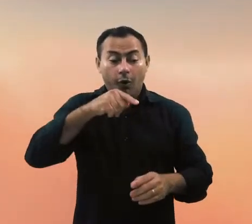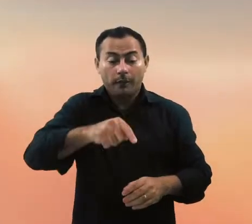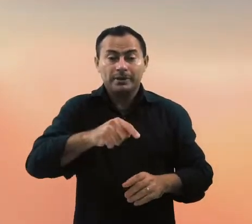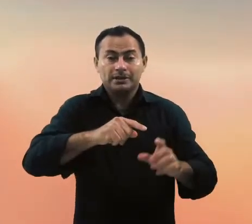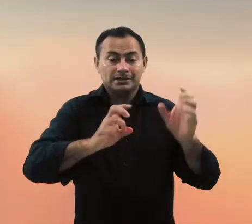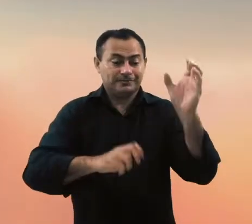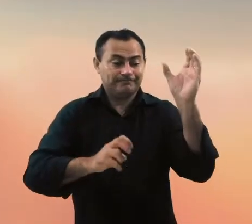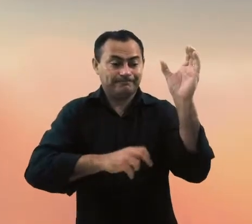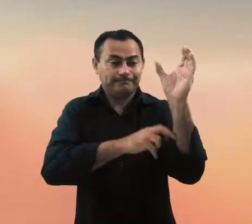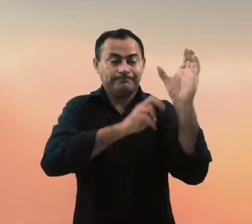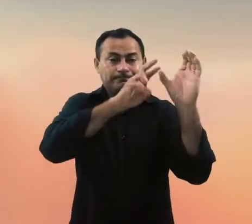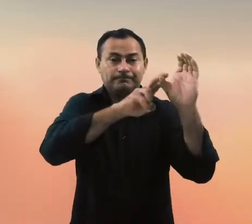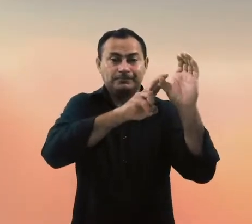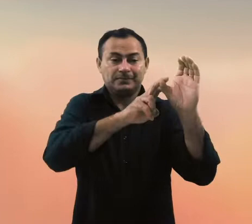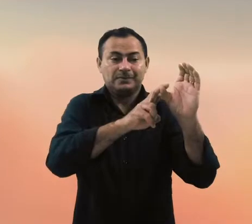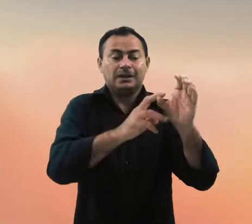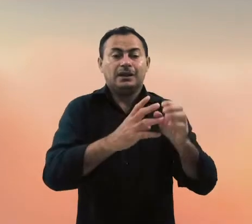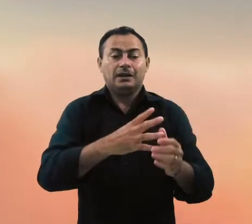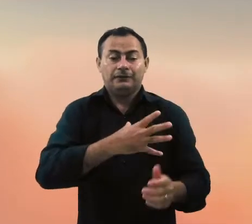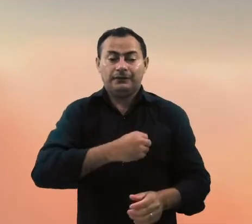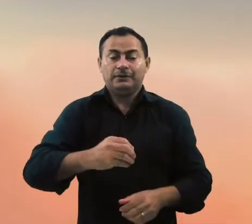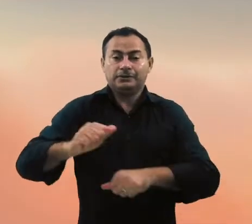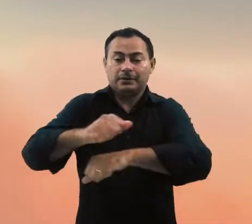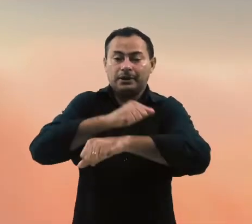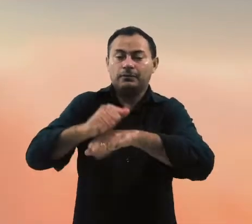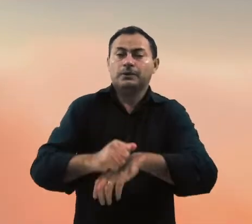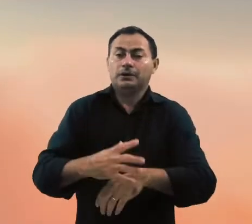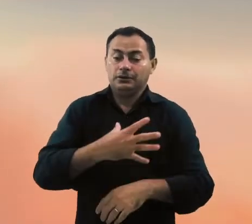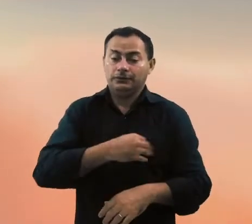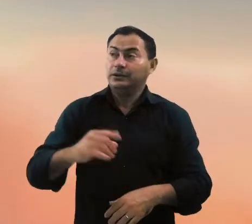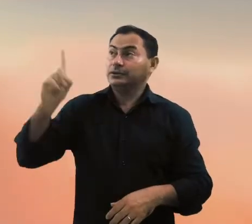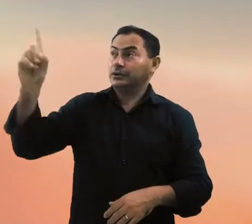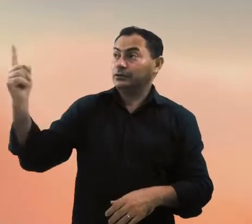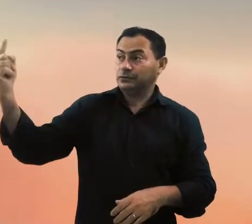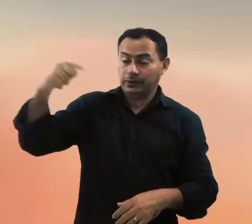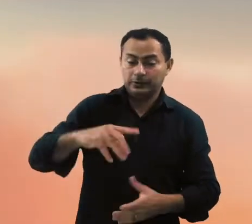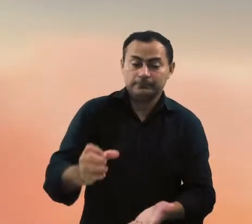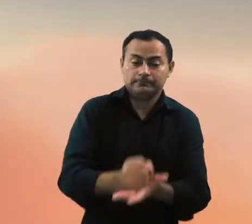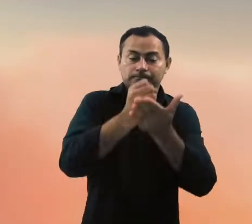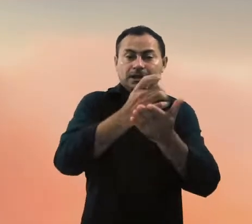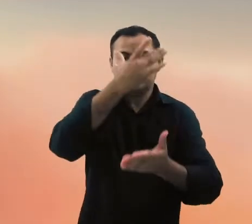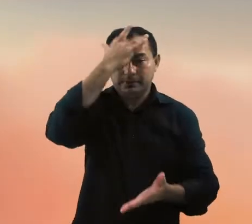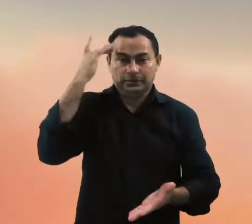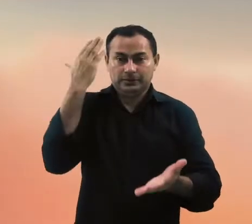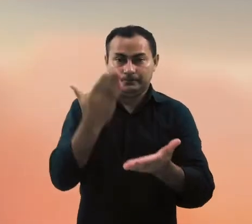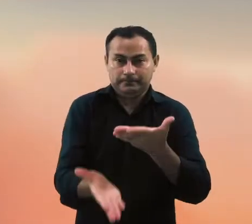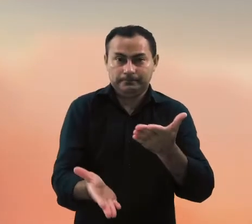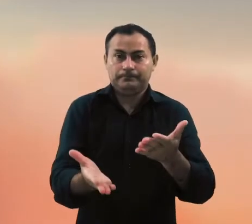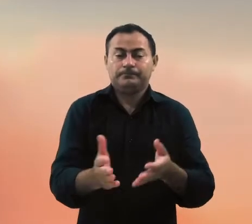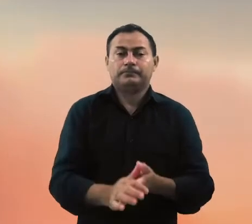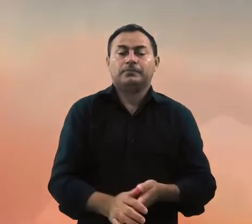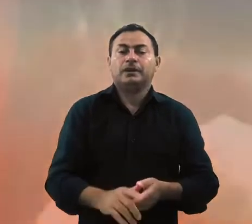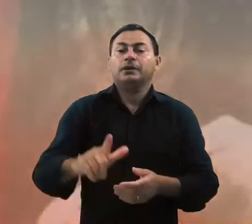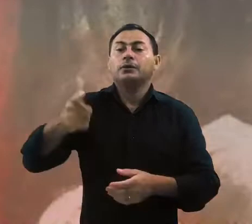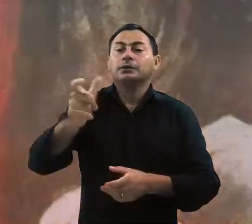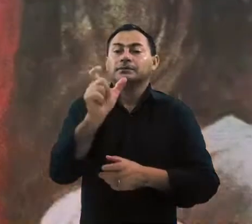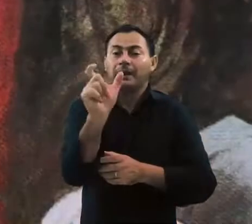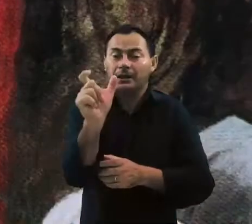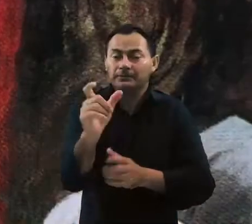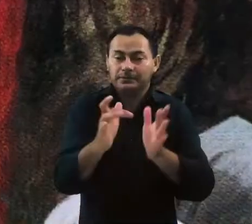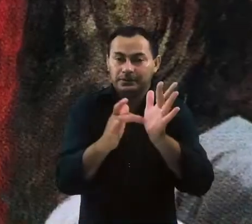porque esse homem também é filho de Abraão pois o Filho do homem veio buscar e salvar o que estava perdido